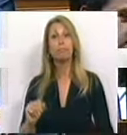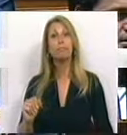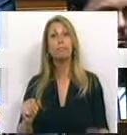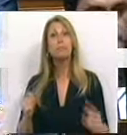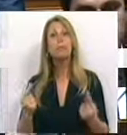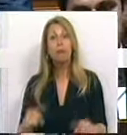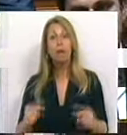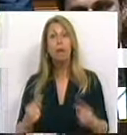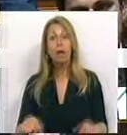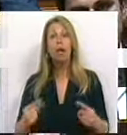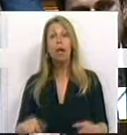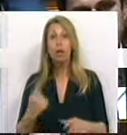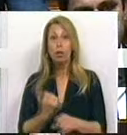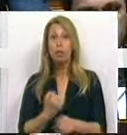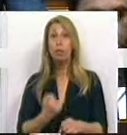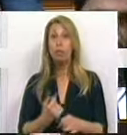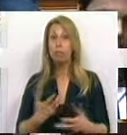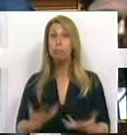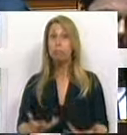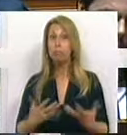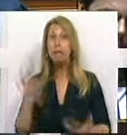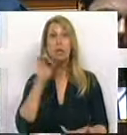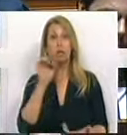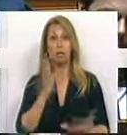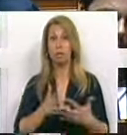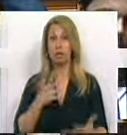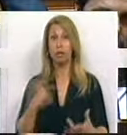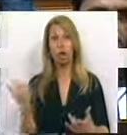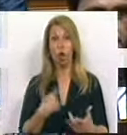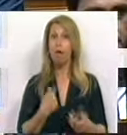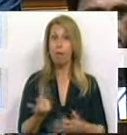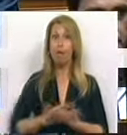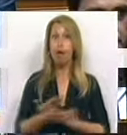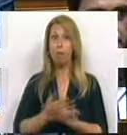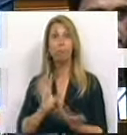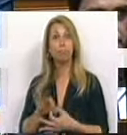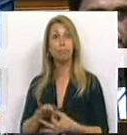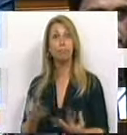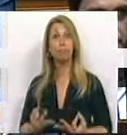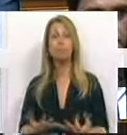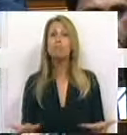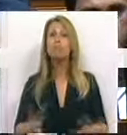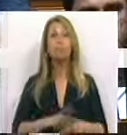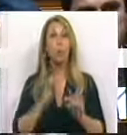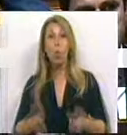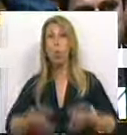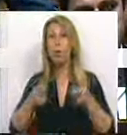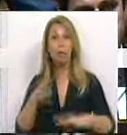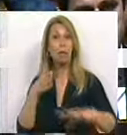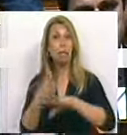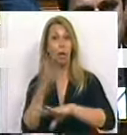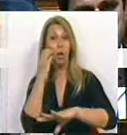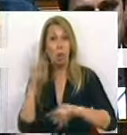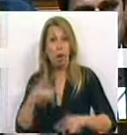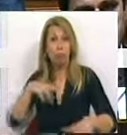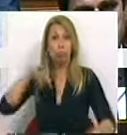tem tido um peso muito significativo na nossa economia. Seja pelo investimento direto angolano que é feito